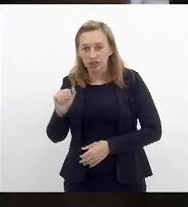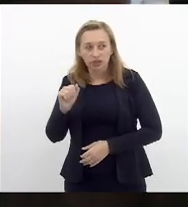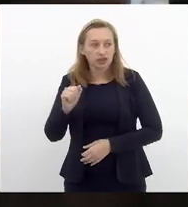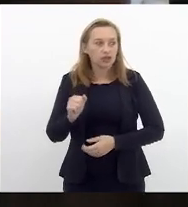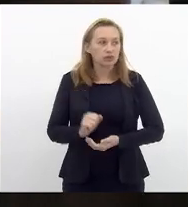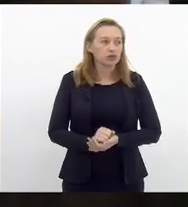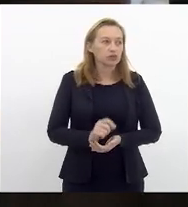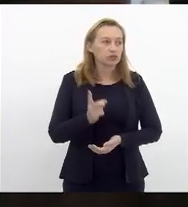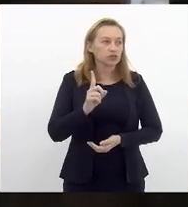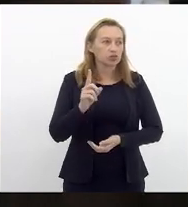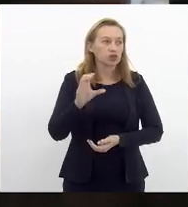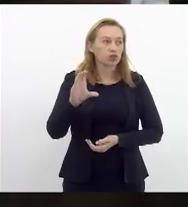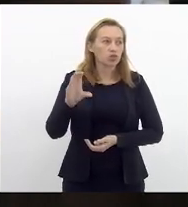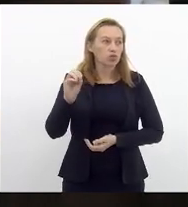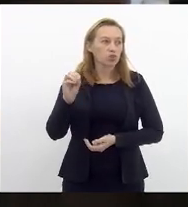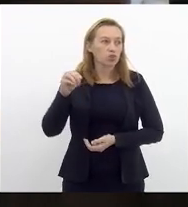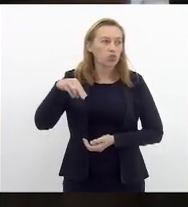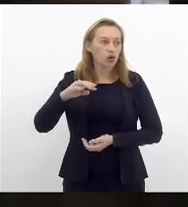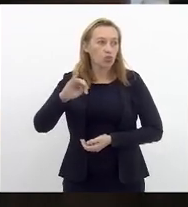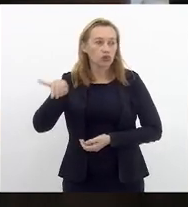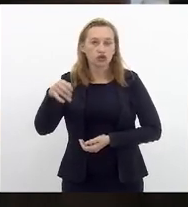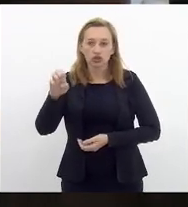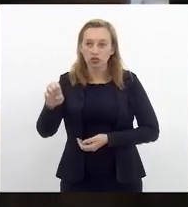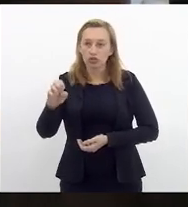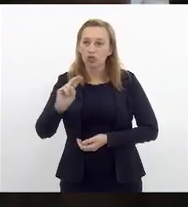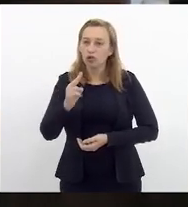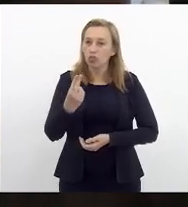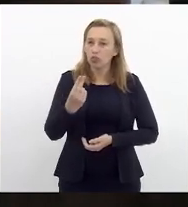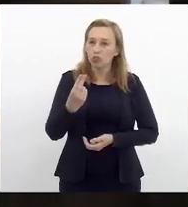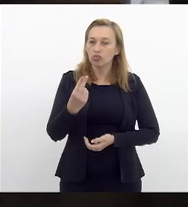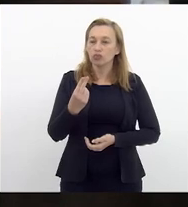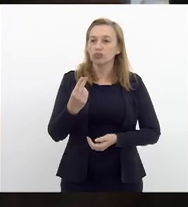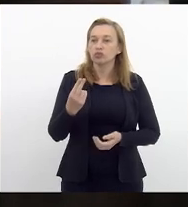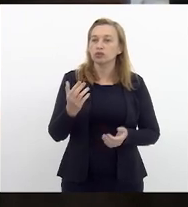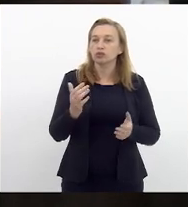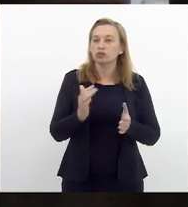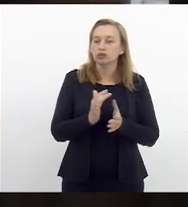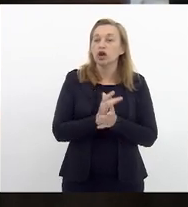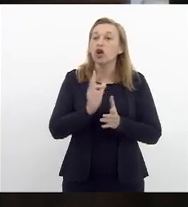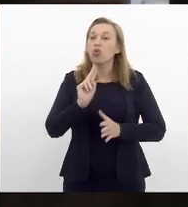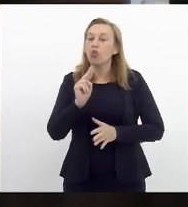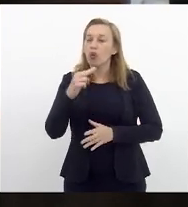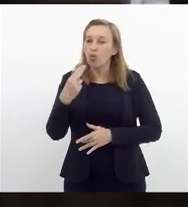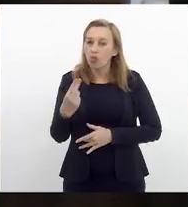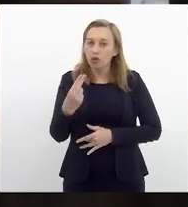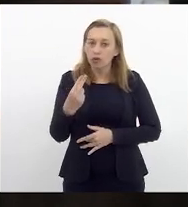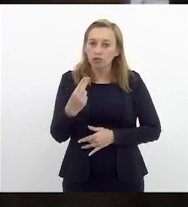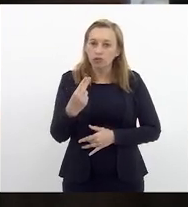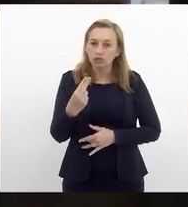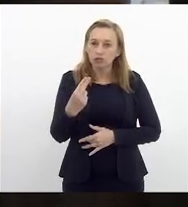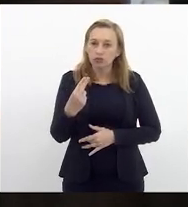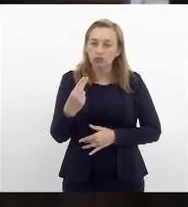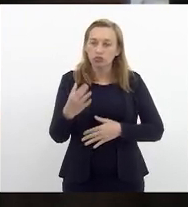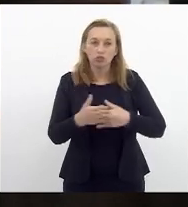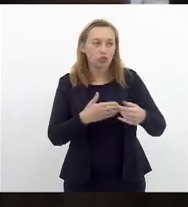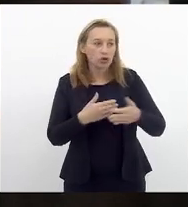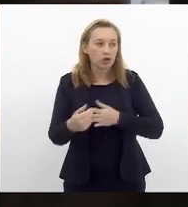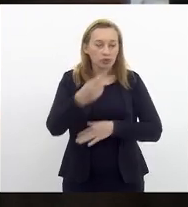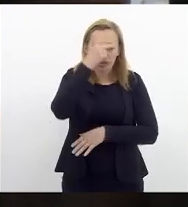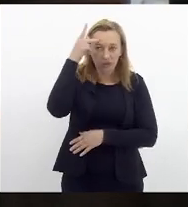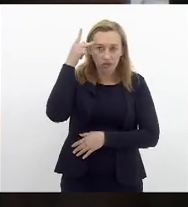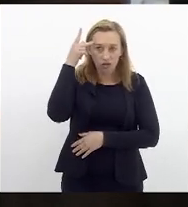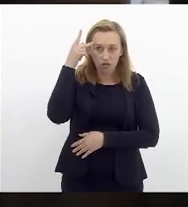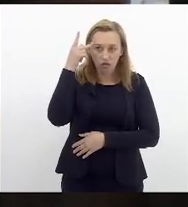ser cônjuge, companheiro ou parte consanguínea ou afim em linha reta ou colateral